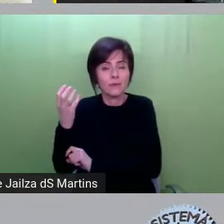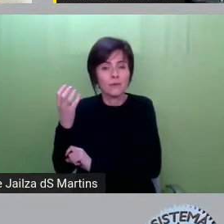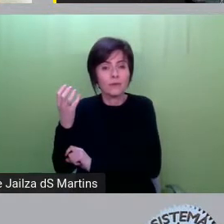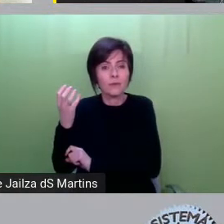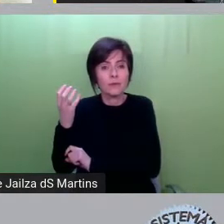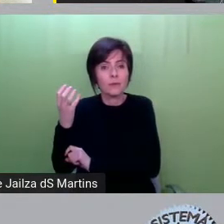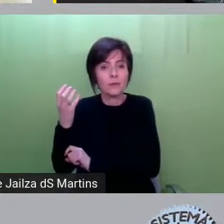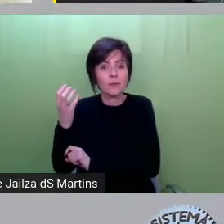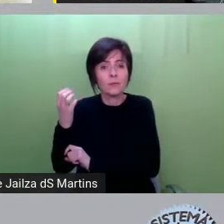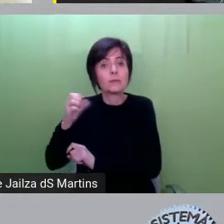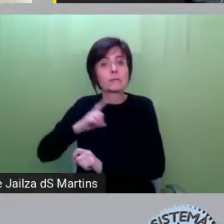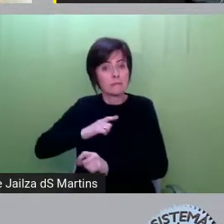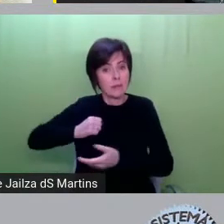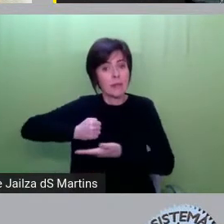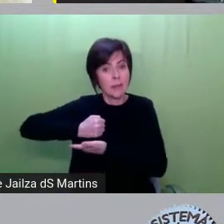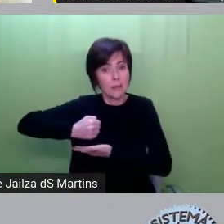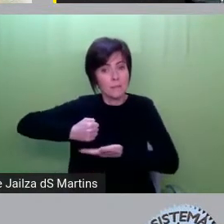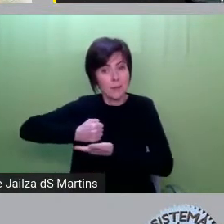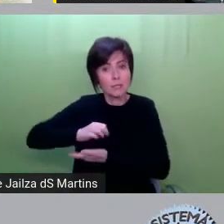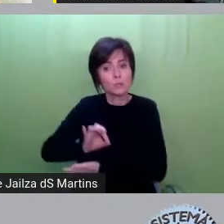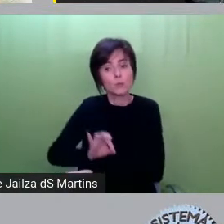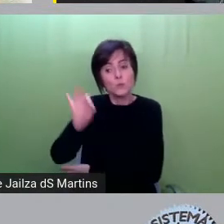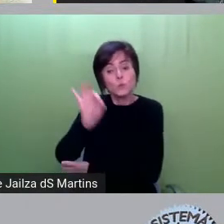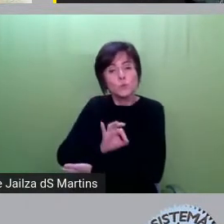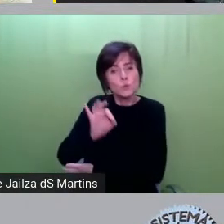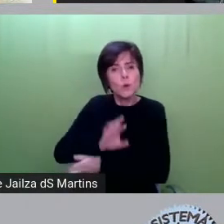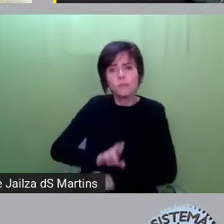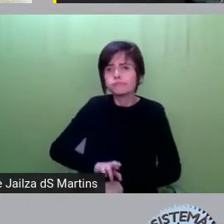e uma conta de juros que é muito maior.